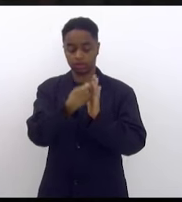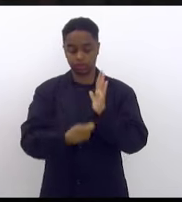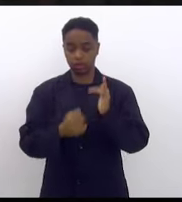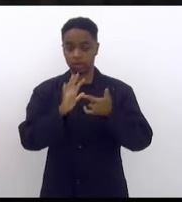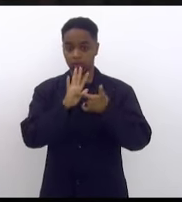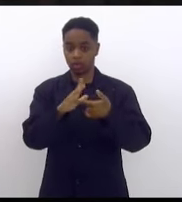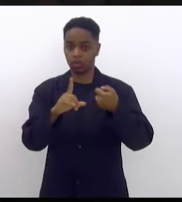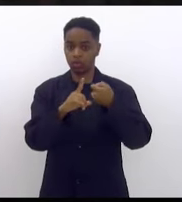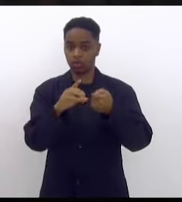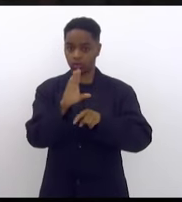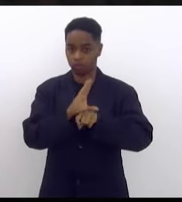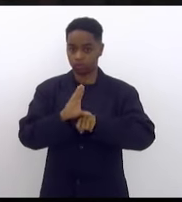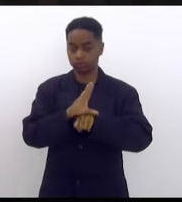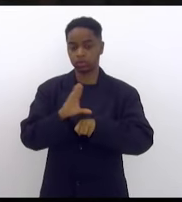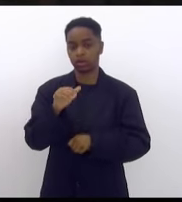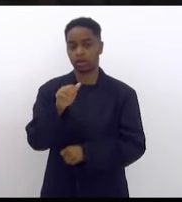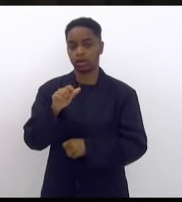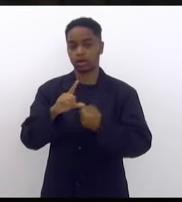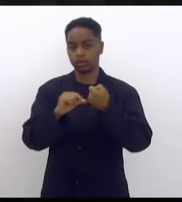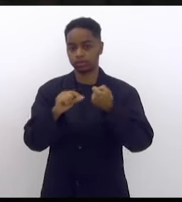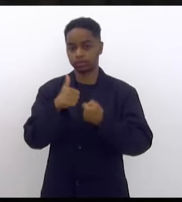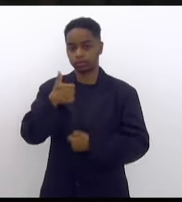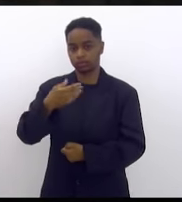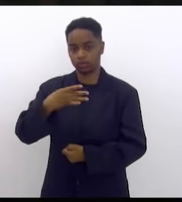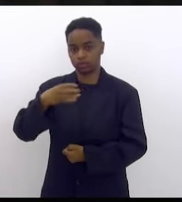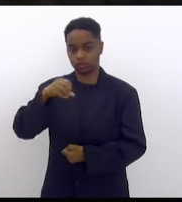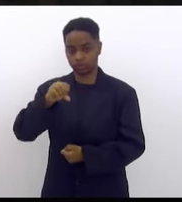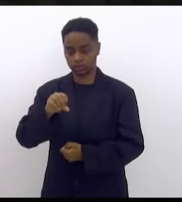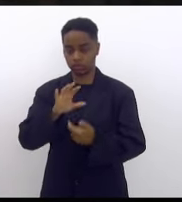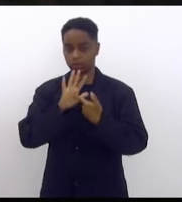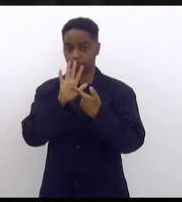artigo 149, a lei